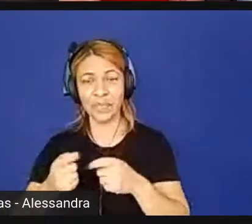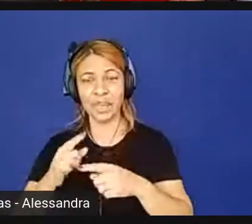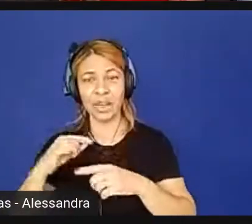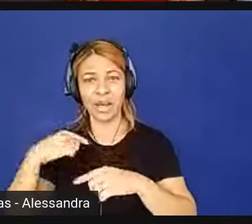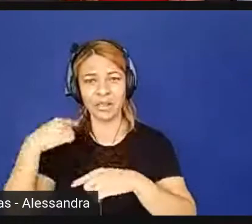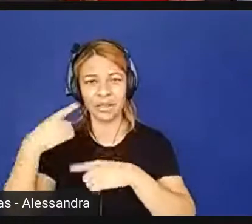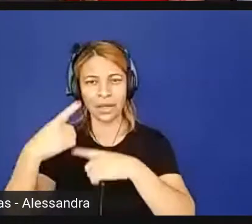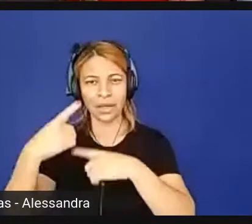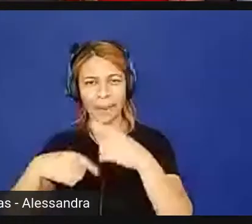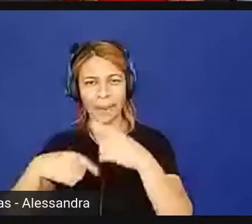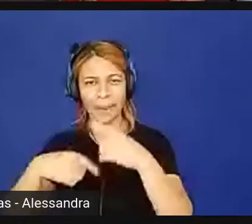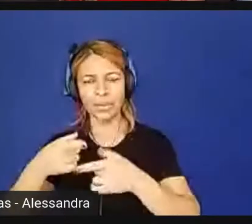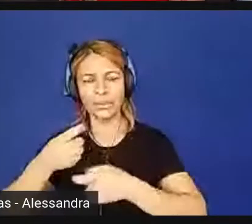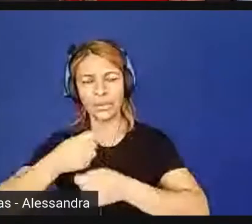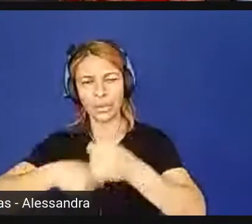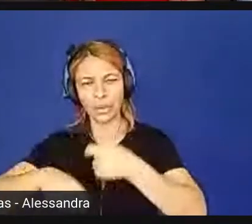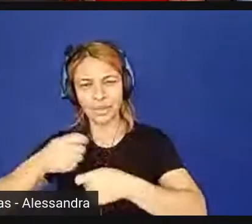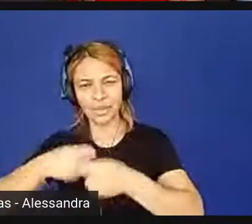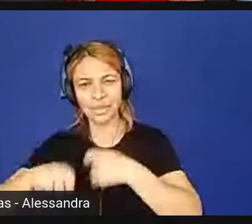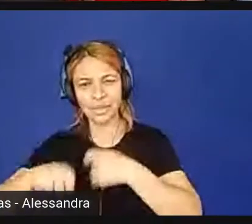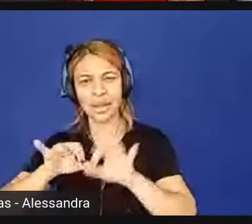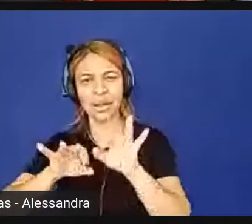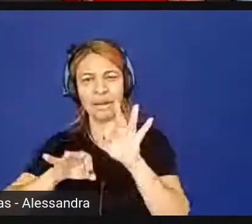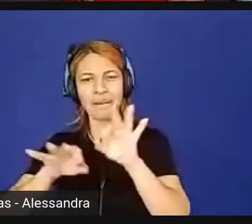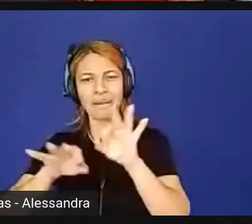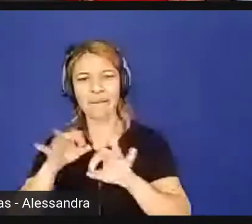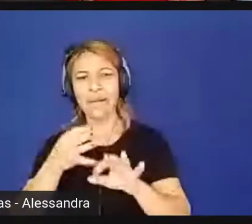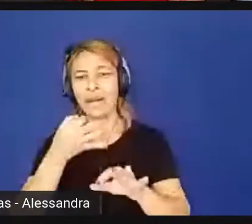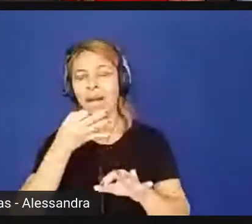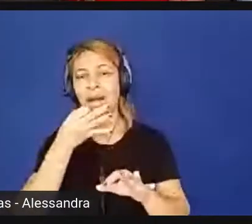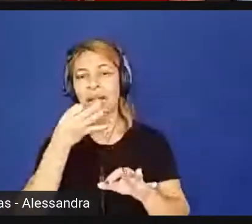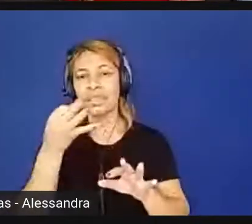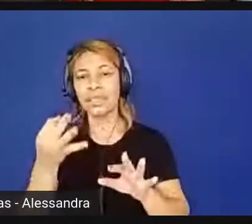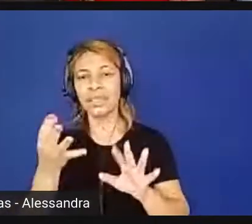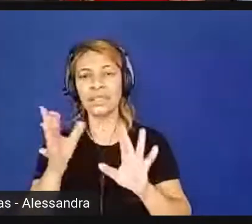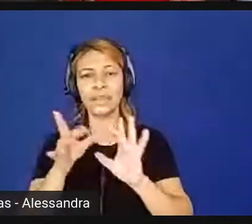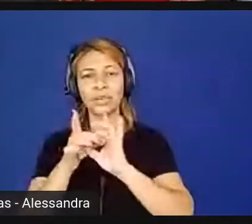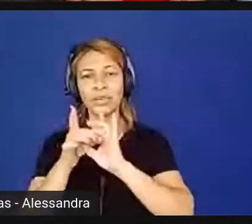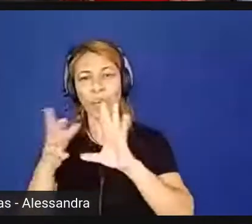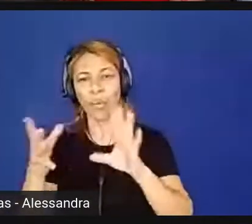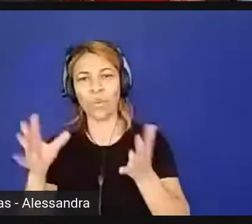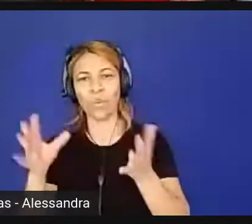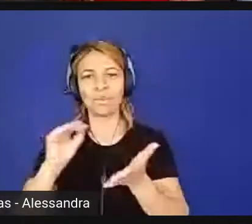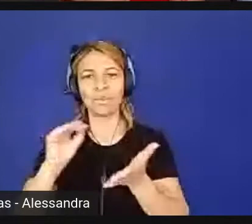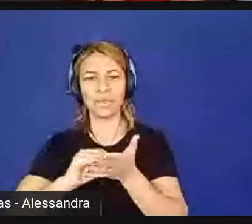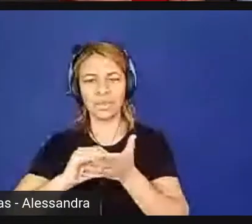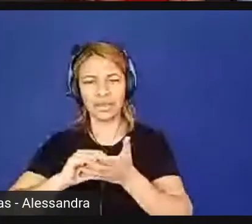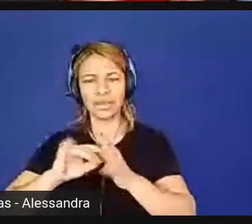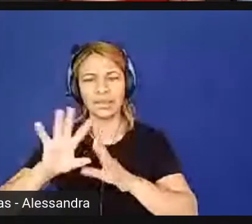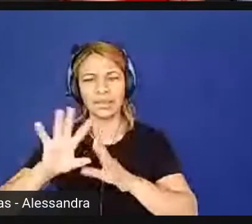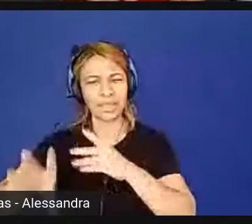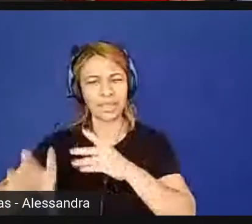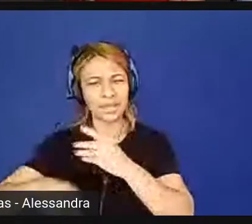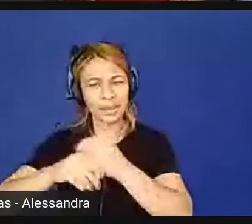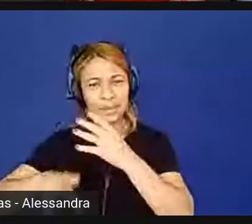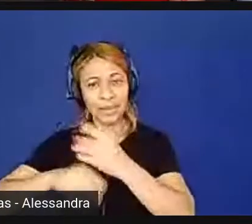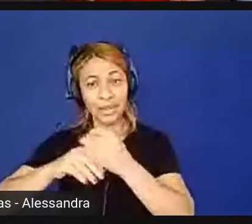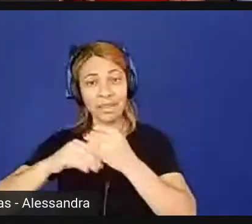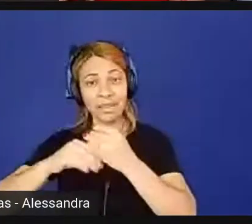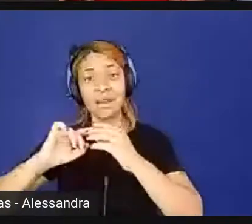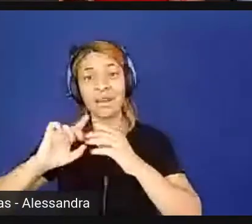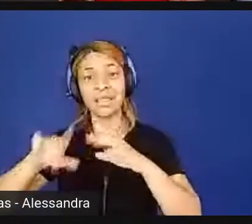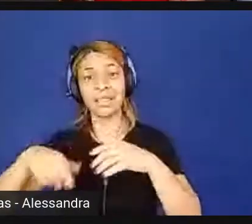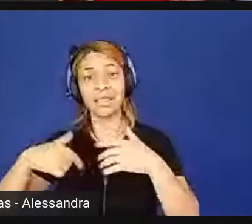uma negociação, aí a crítica foi que ela estava muito solta, e aí tiveram várias emendas. Por fim, a situação é que não